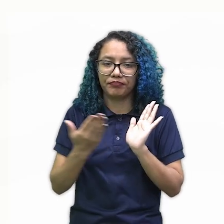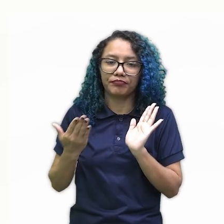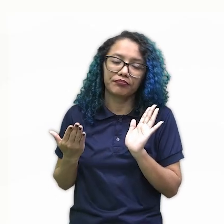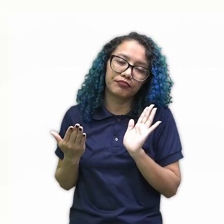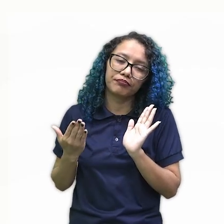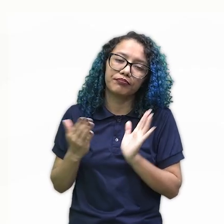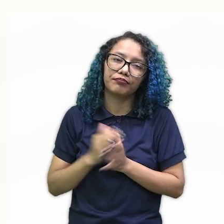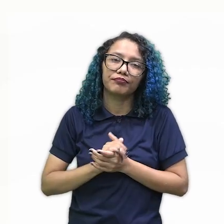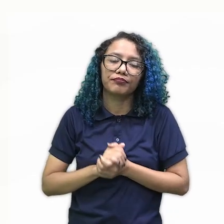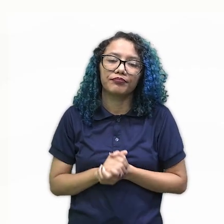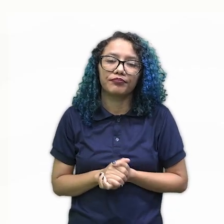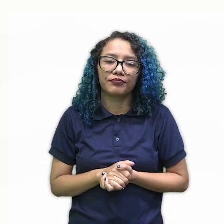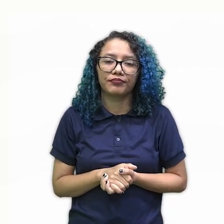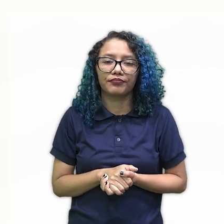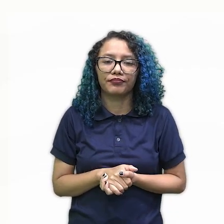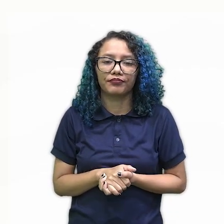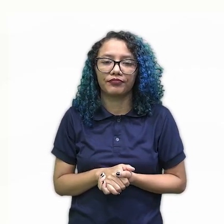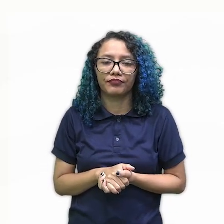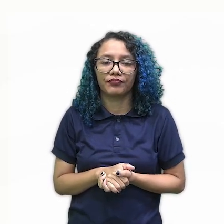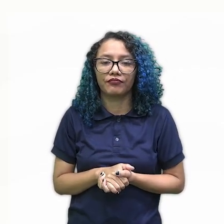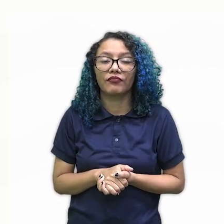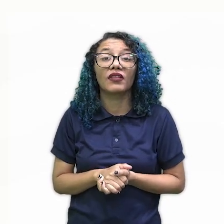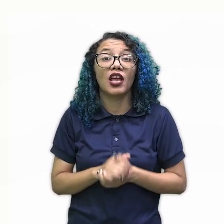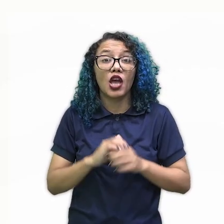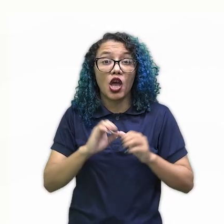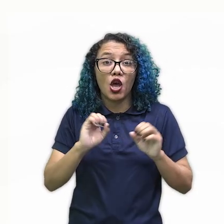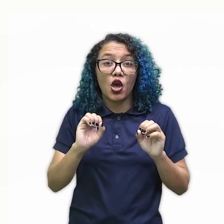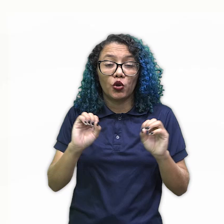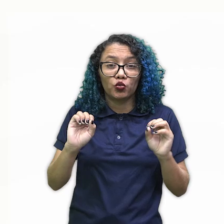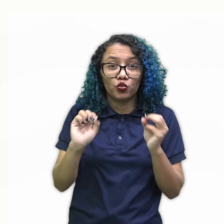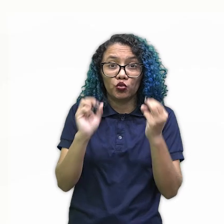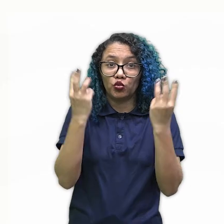shows incríveis, né? Em Parintins,